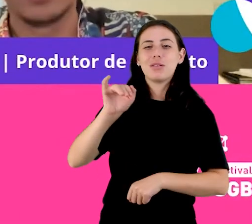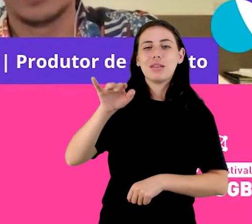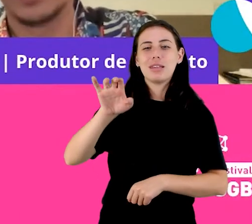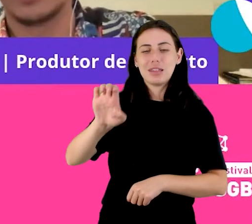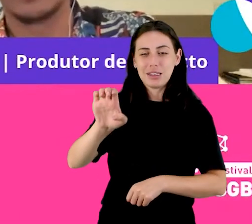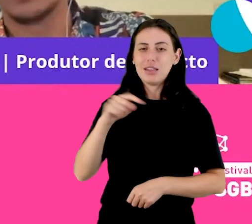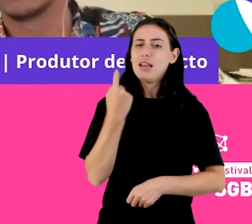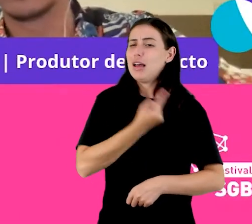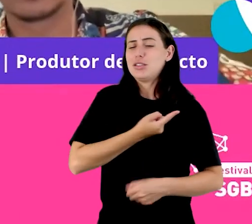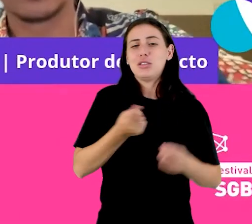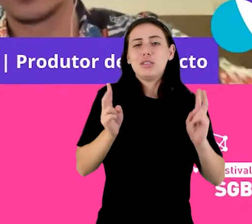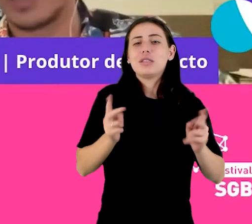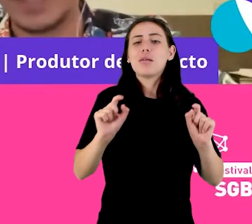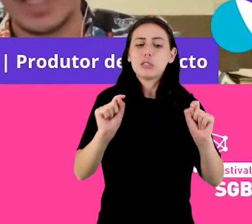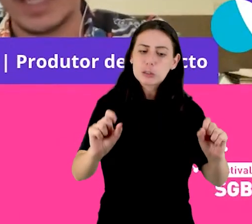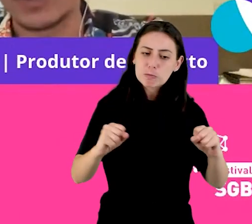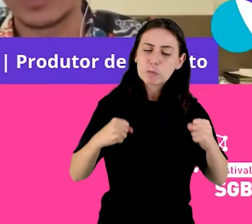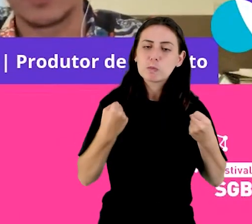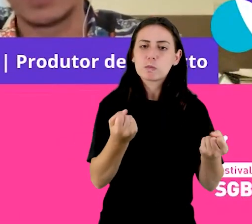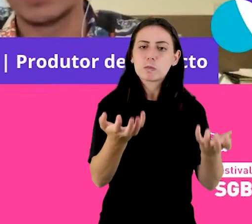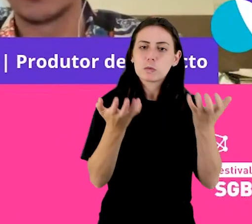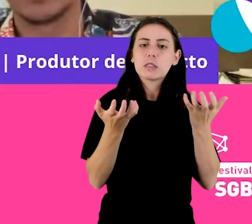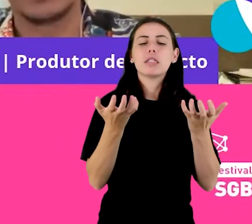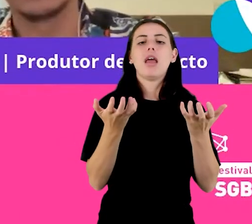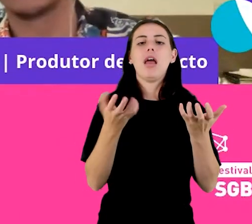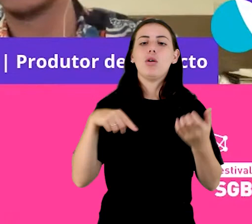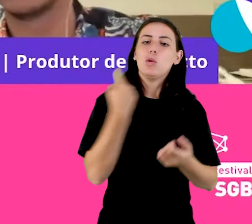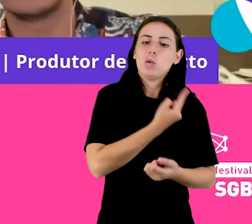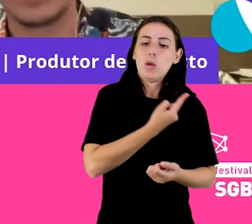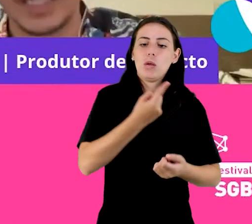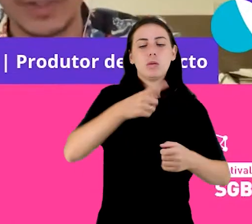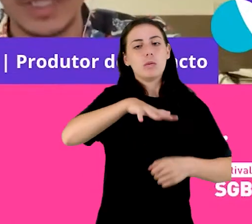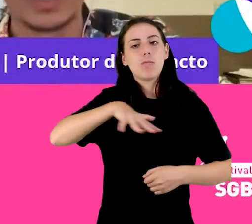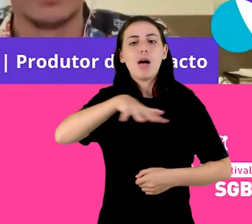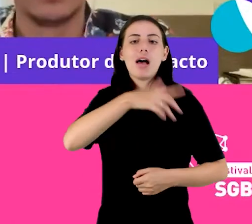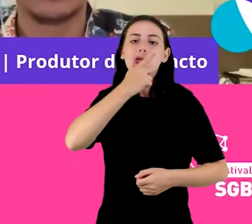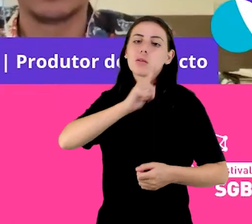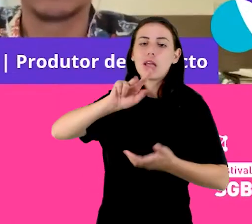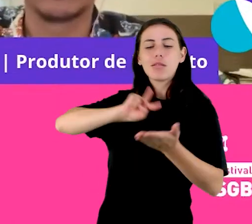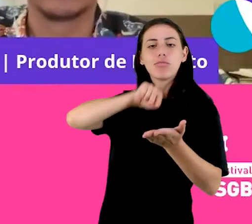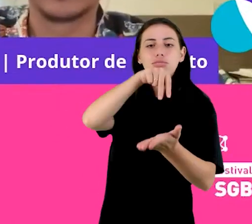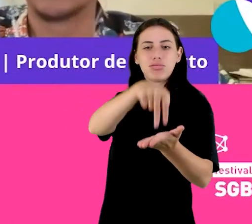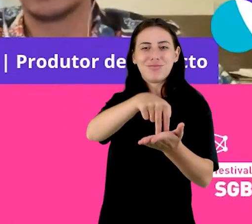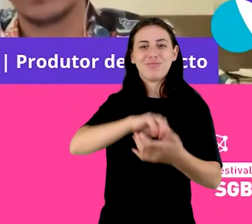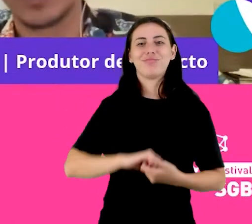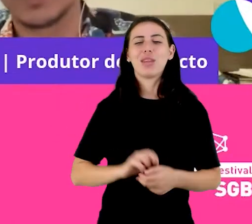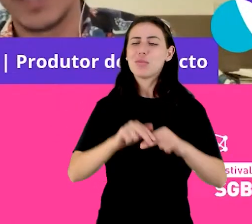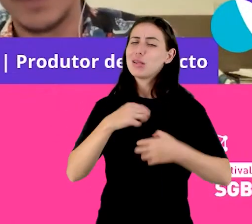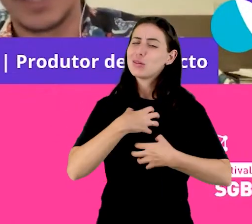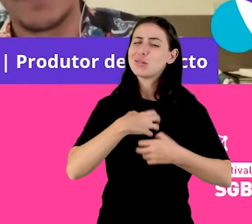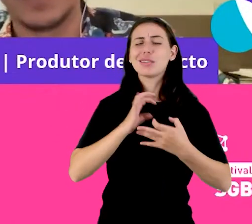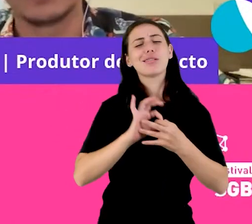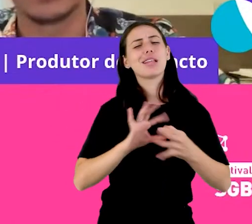cinema, eu sou da ABD, que é a Associação Brasileira de Documentaristas, fui 2 vezes da diretoria, agora que eu me mudei por